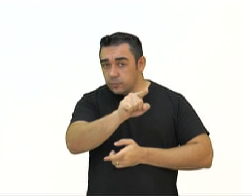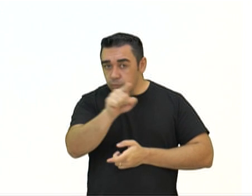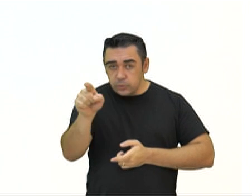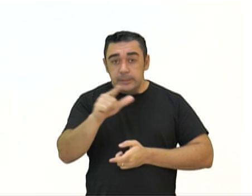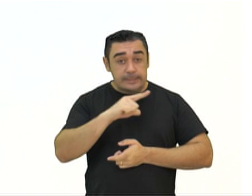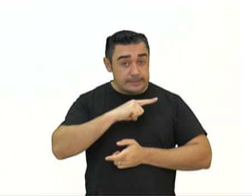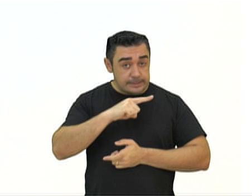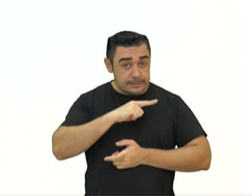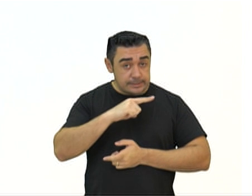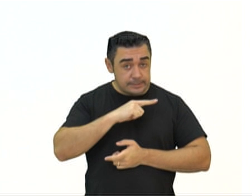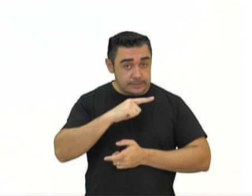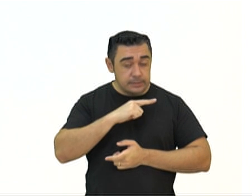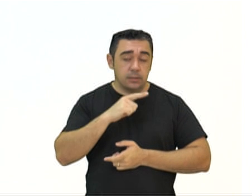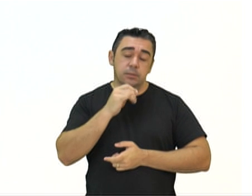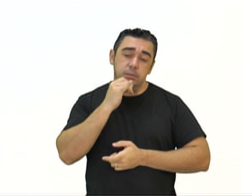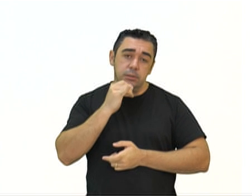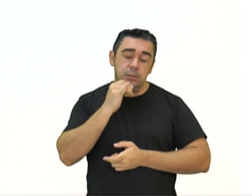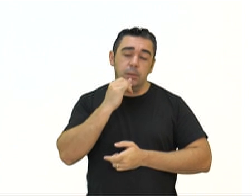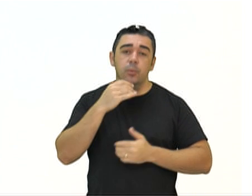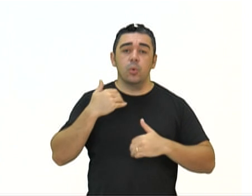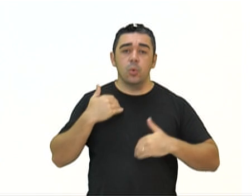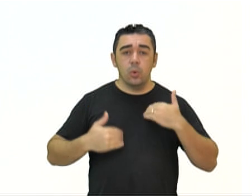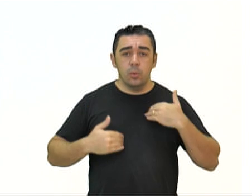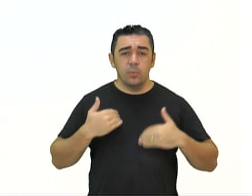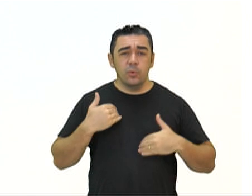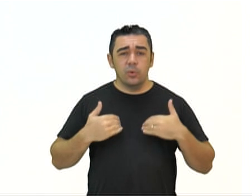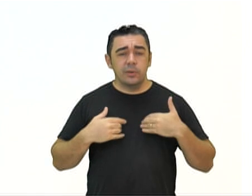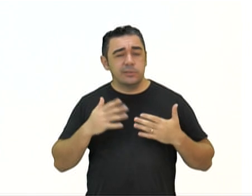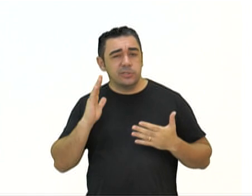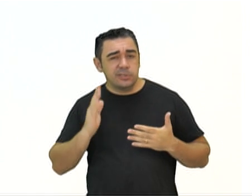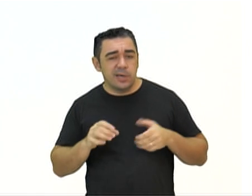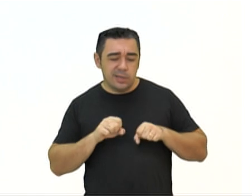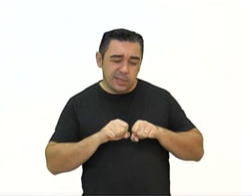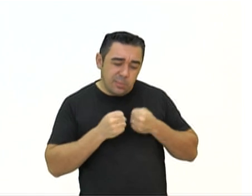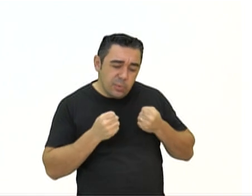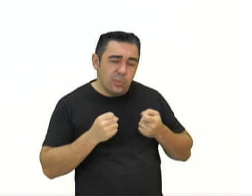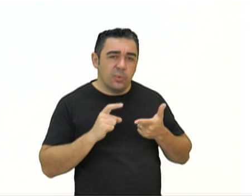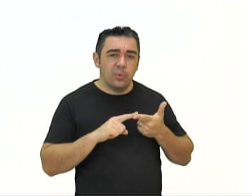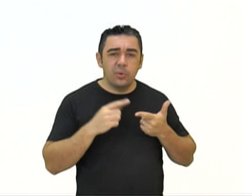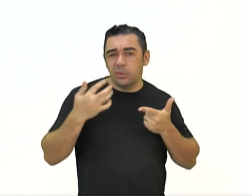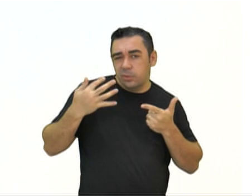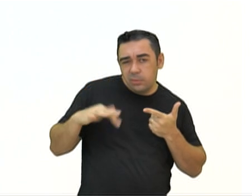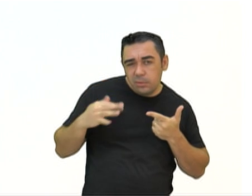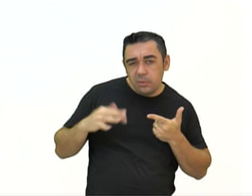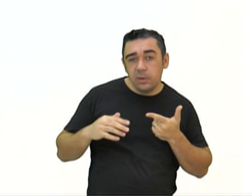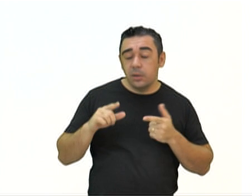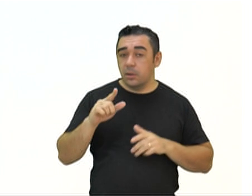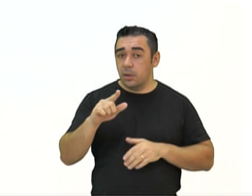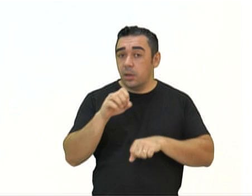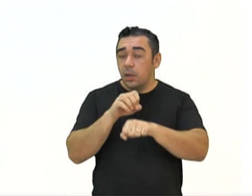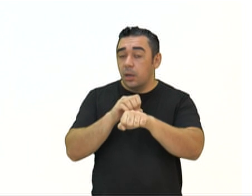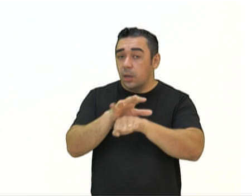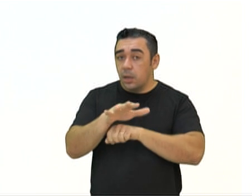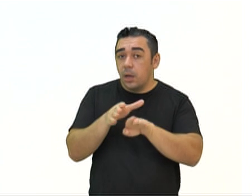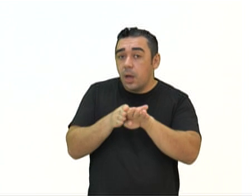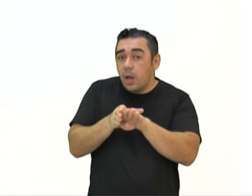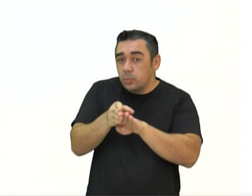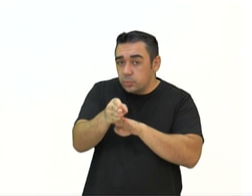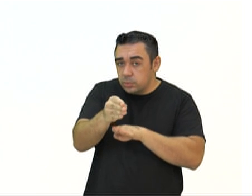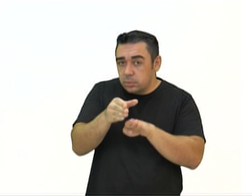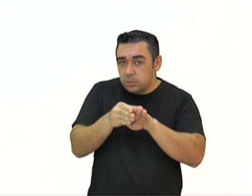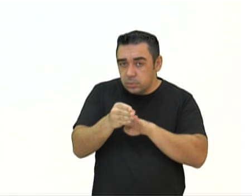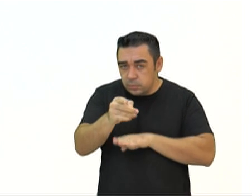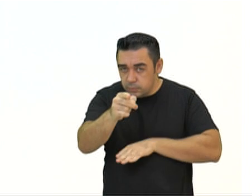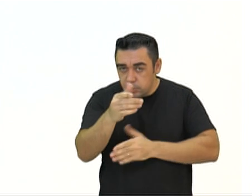tem alguma lesão, algumas dificuldades de movimento, eu aconselho que você